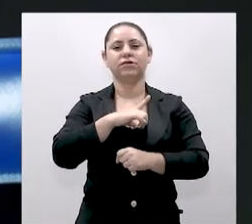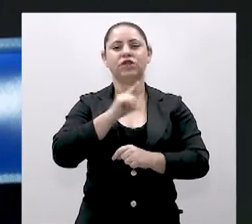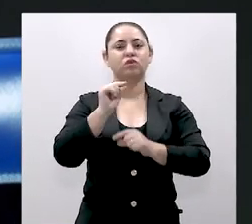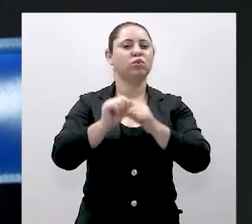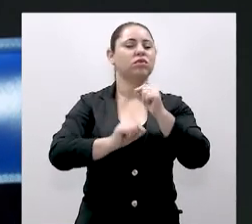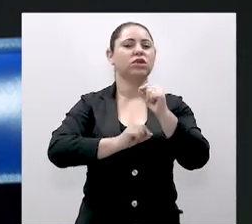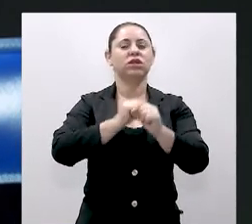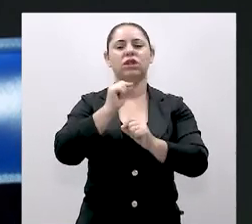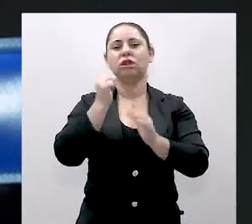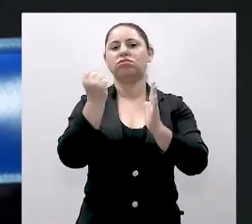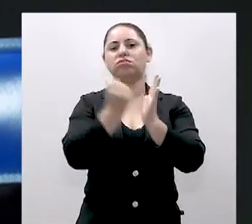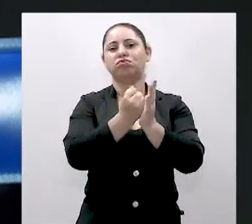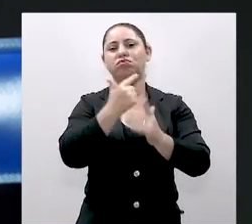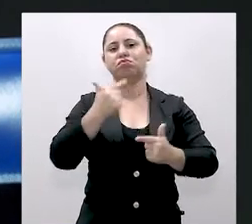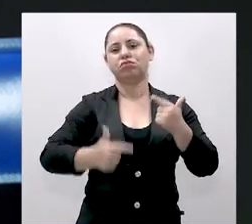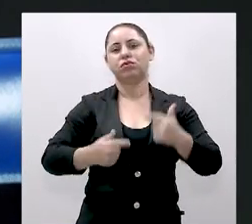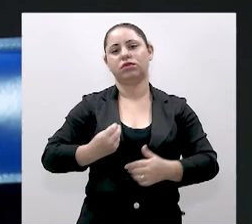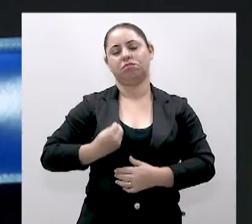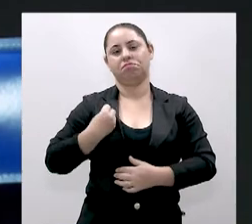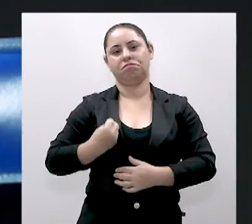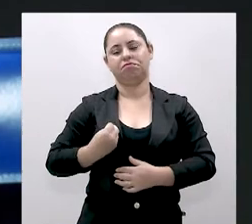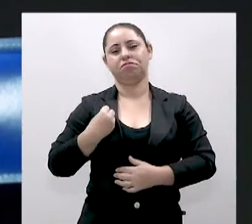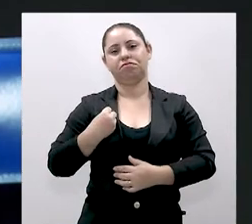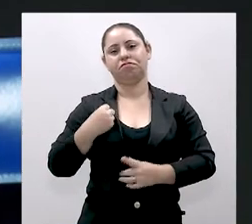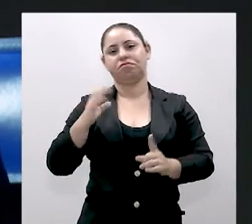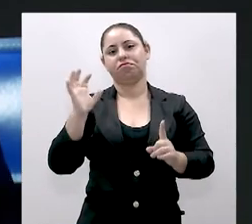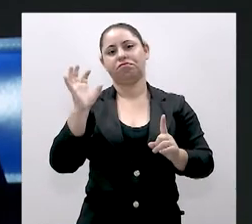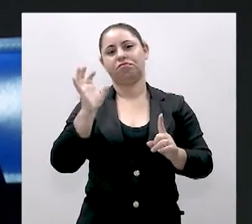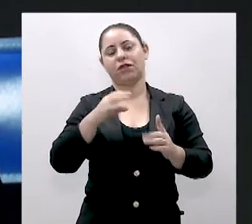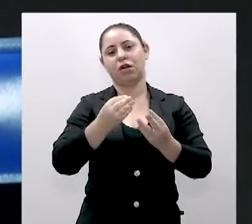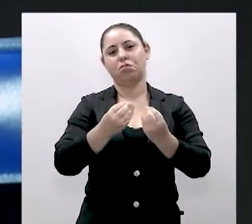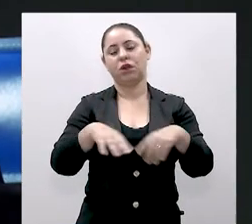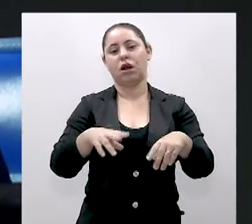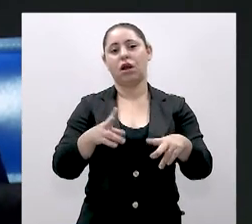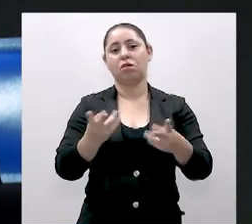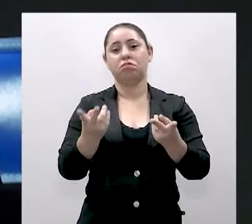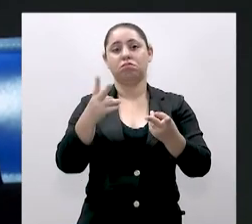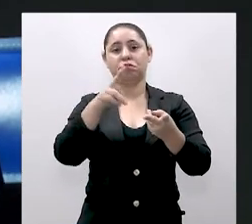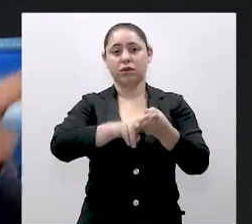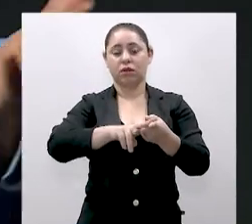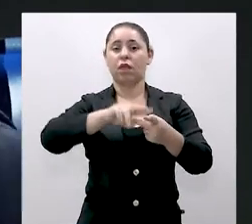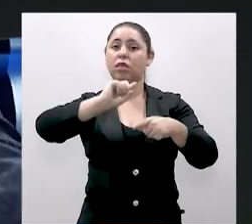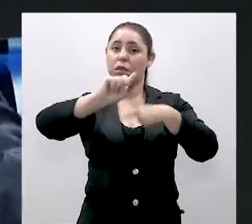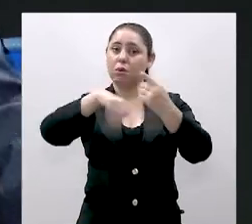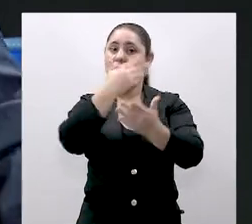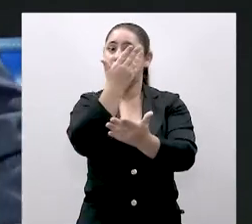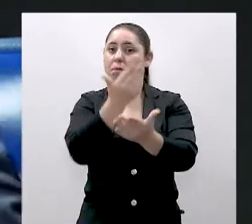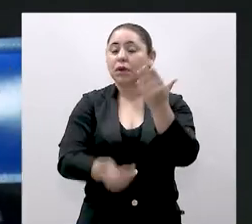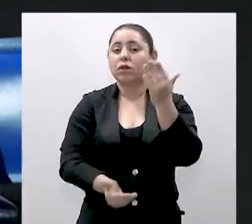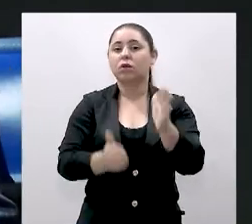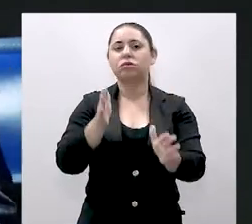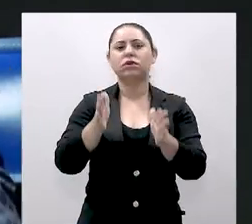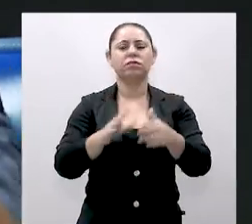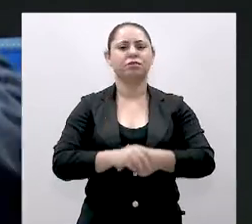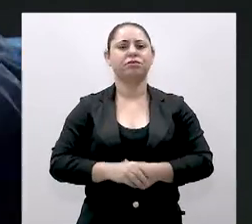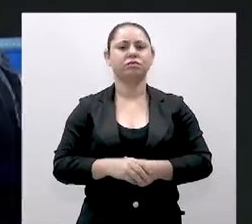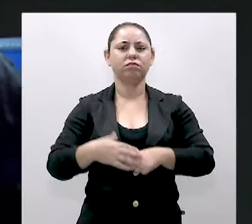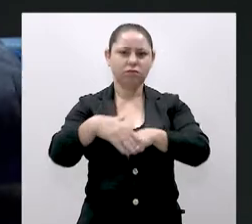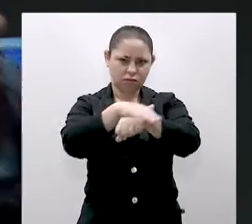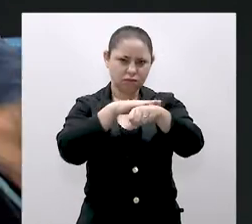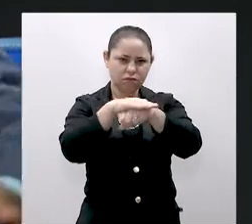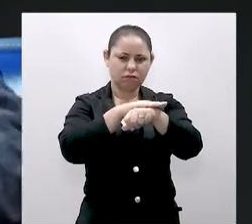um filho um fato muito grave a sua vida política em né que foi a sua prisão ele se depois foi Perdeu o mandato